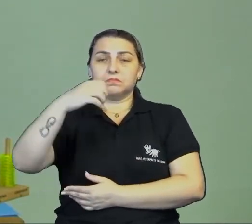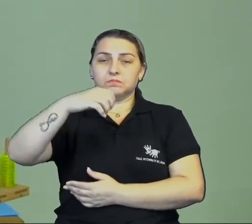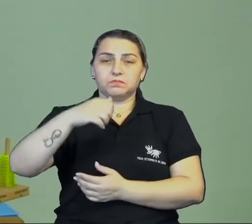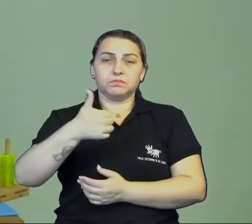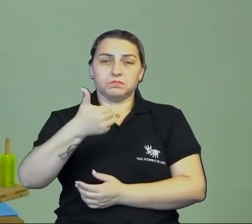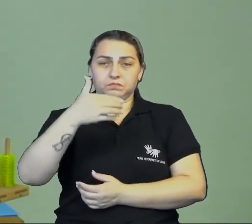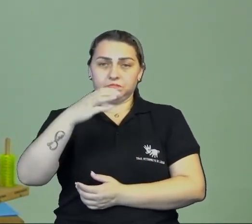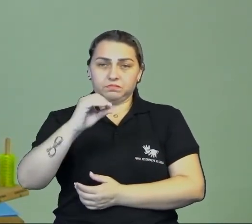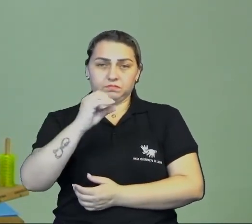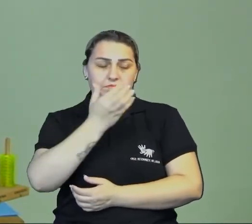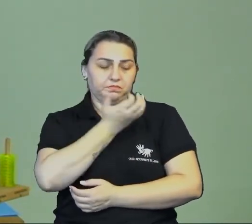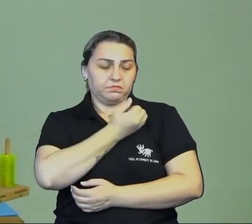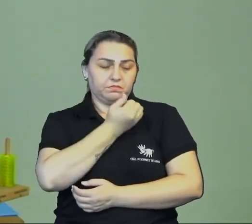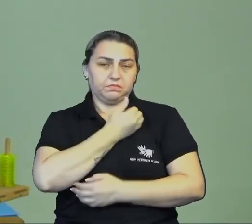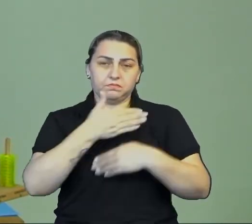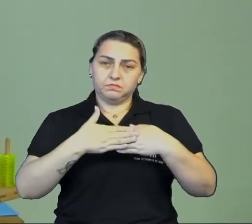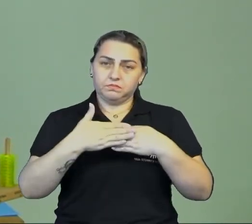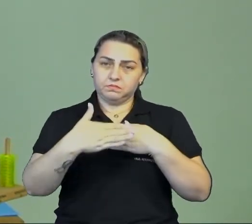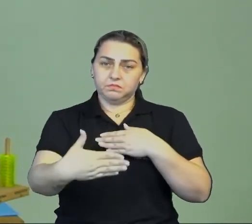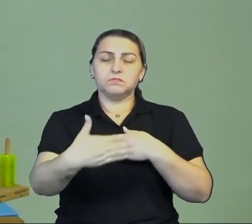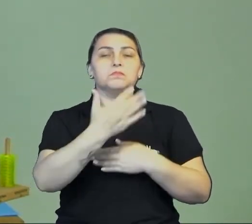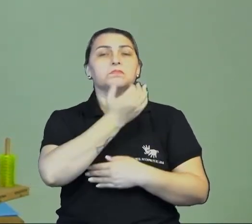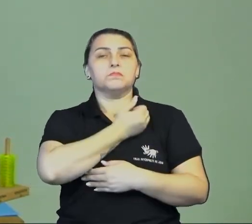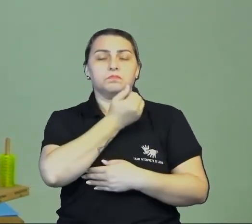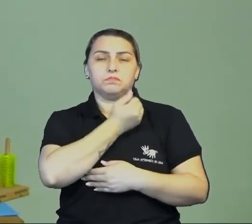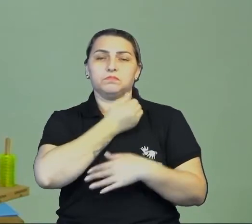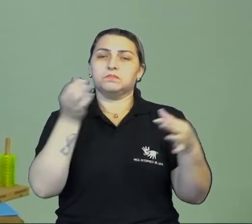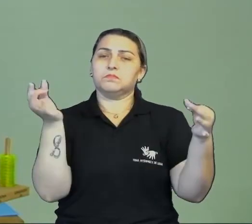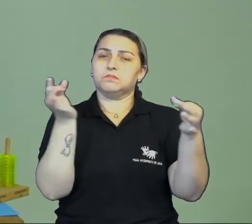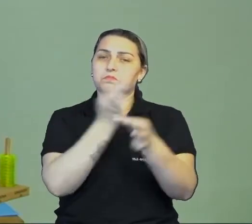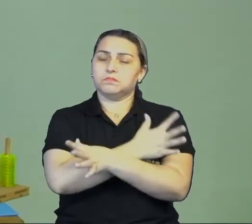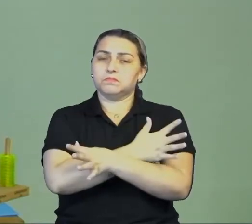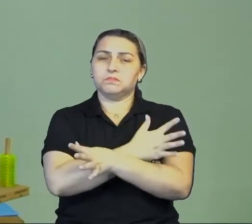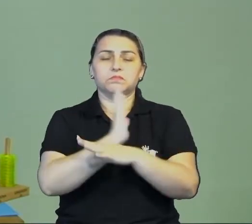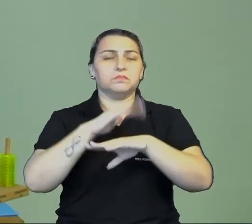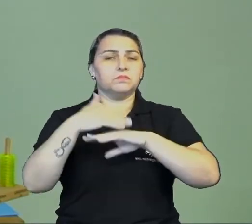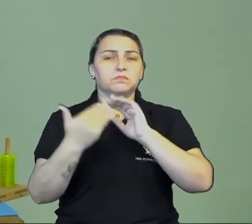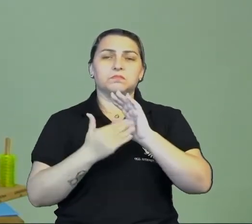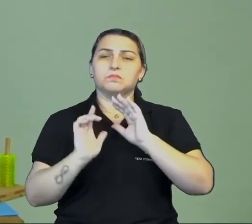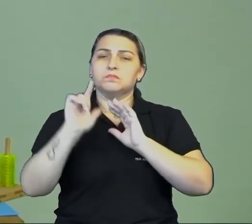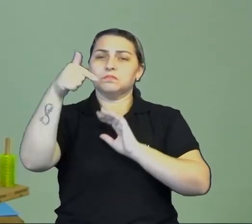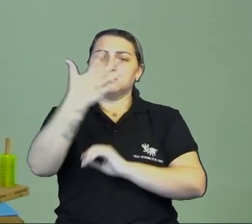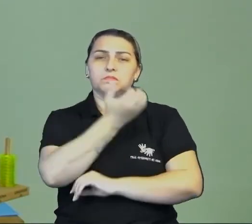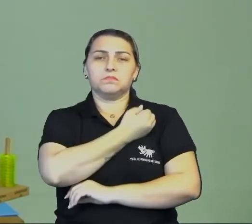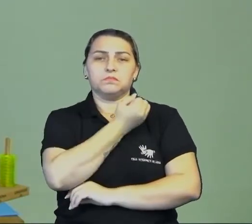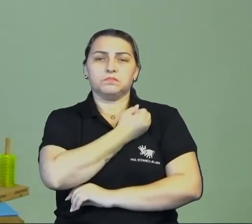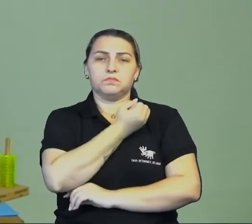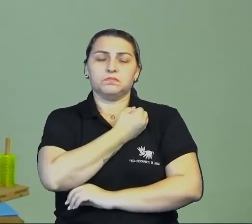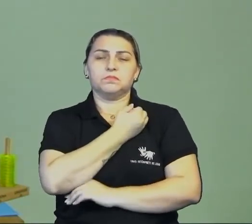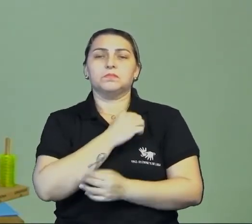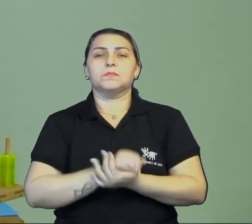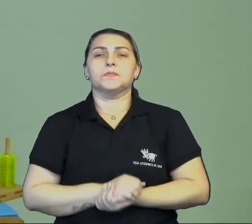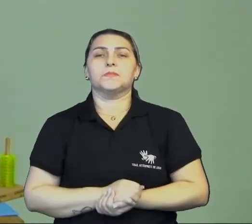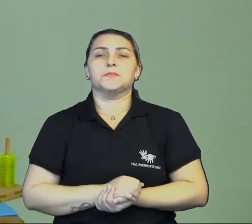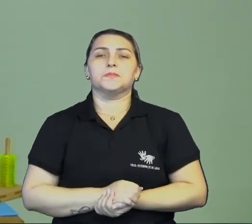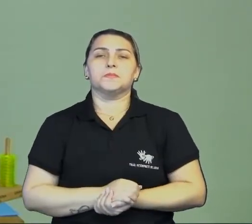10 algarismos. A partir desses algarismos, vai se formar todos os outros